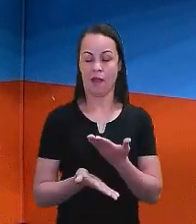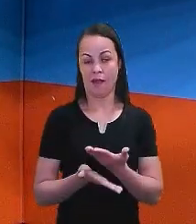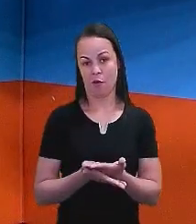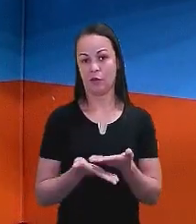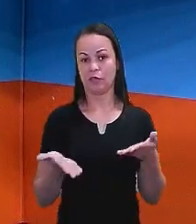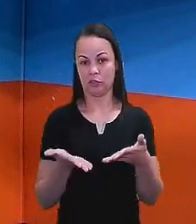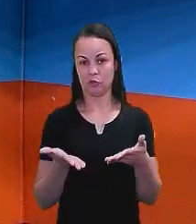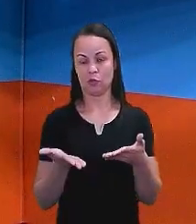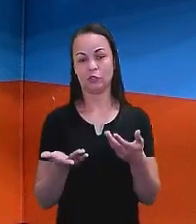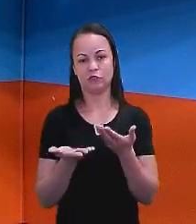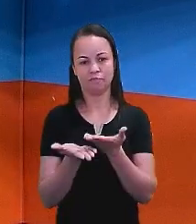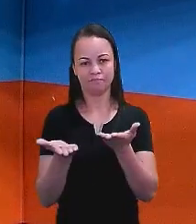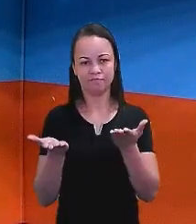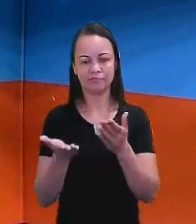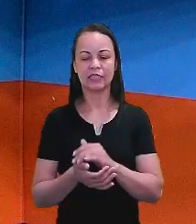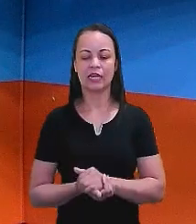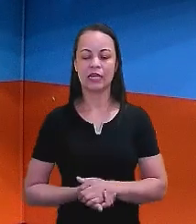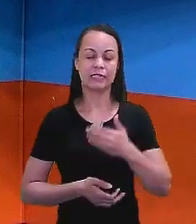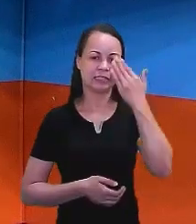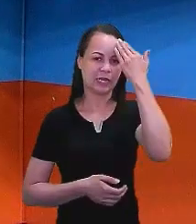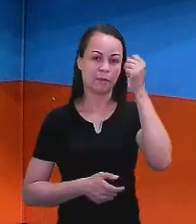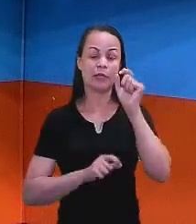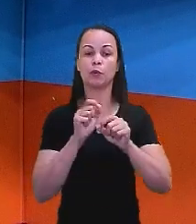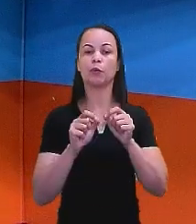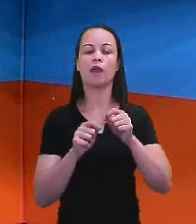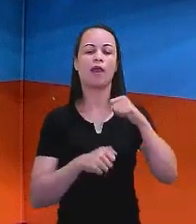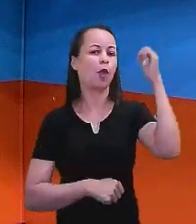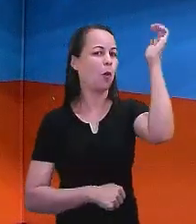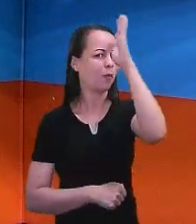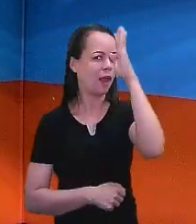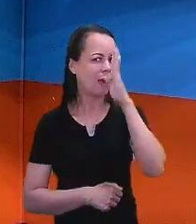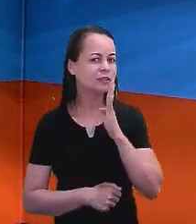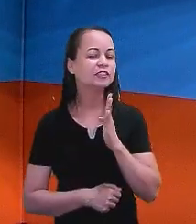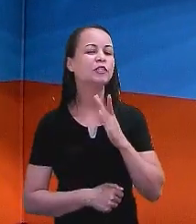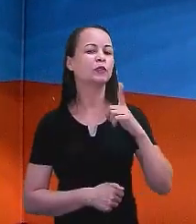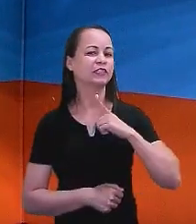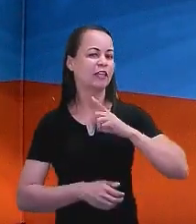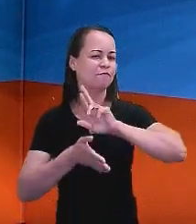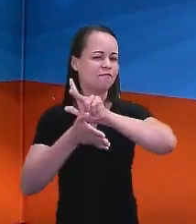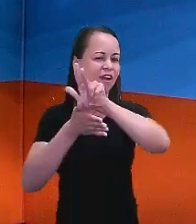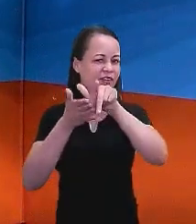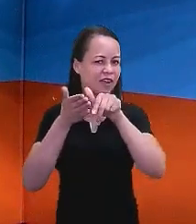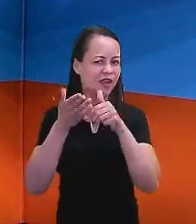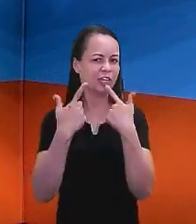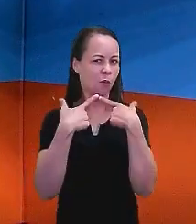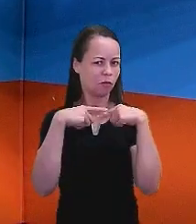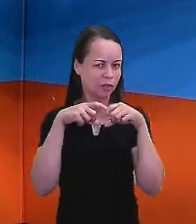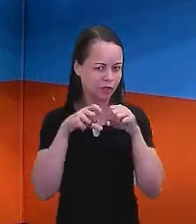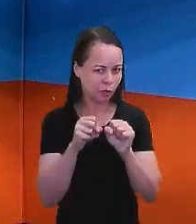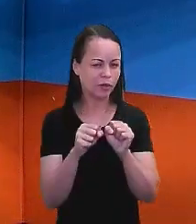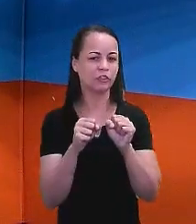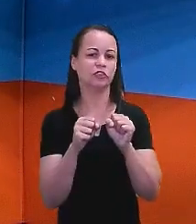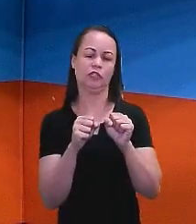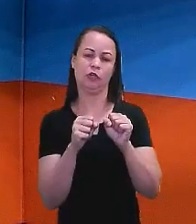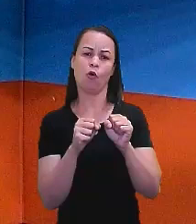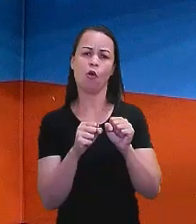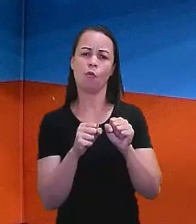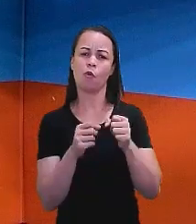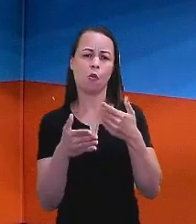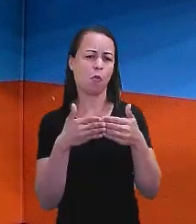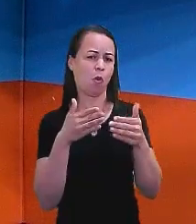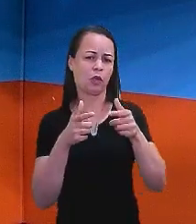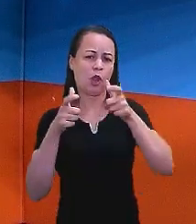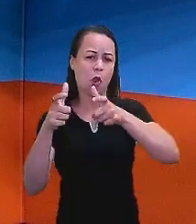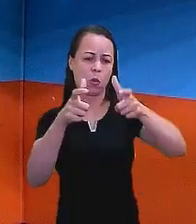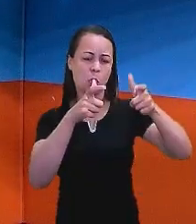sobre isso. Sabendo que o Brasil tem a sua variação linguística, como qualquer outro lugar,